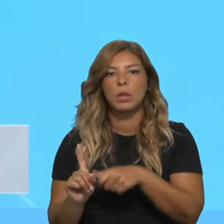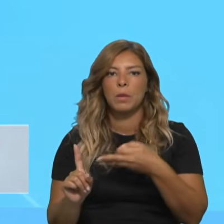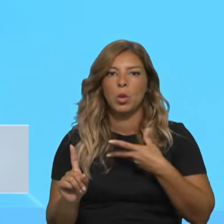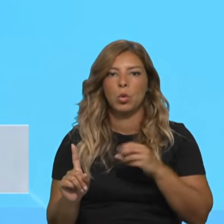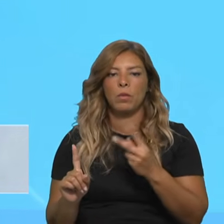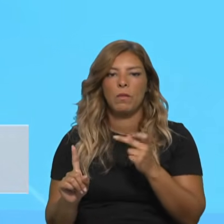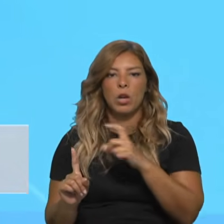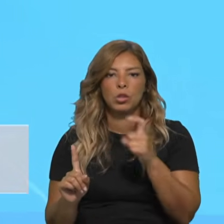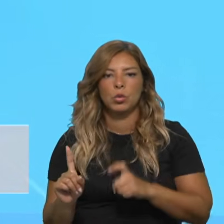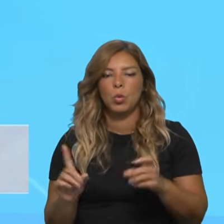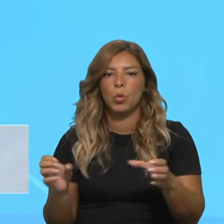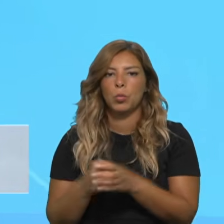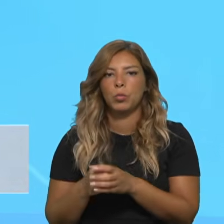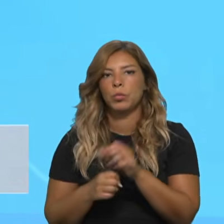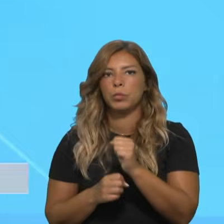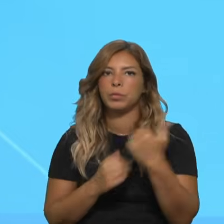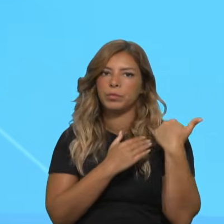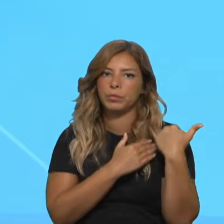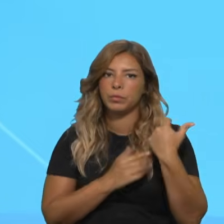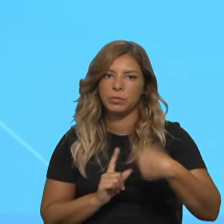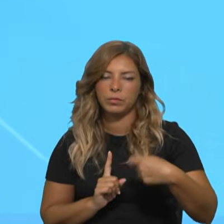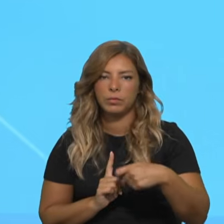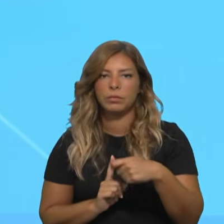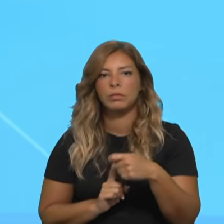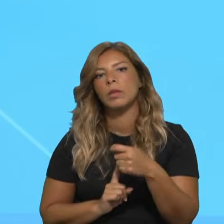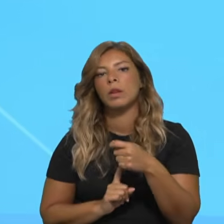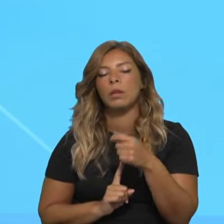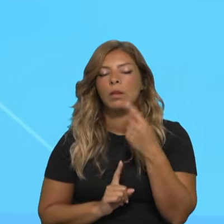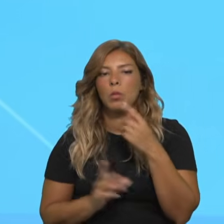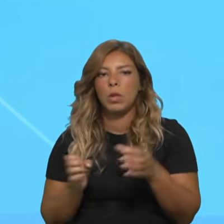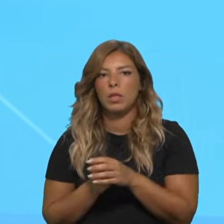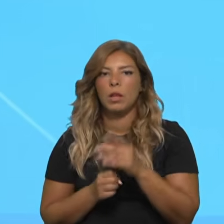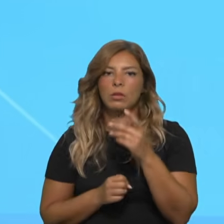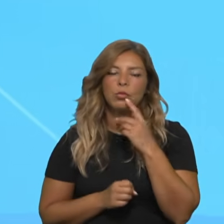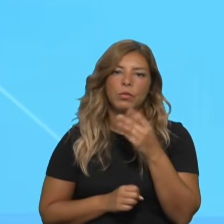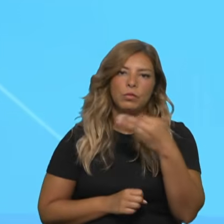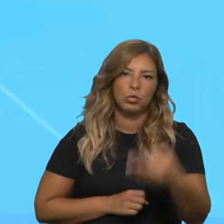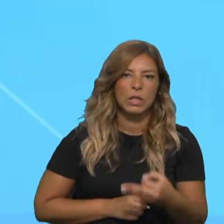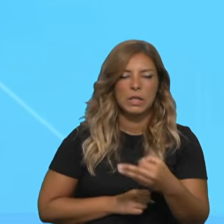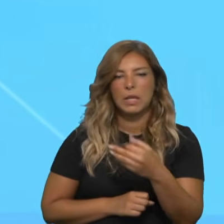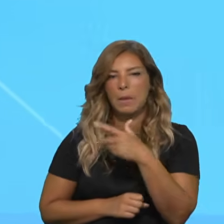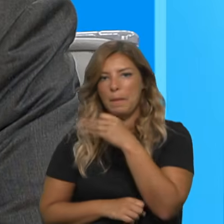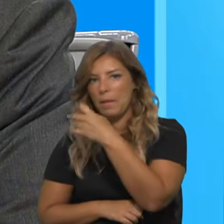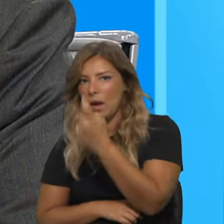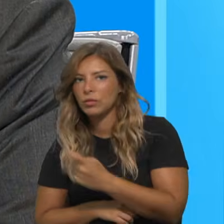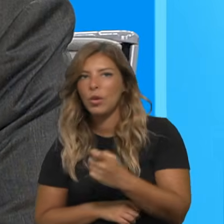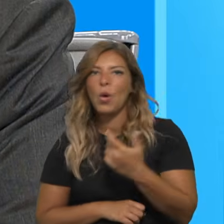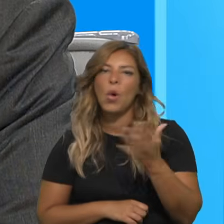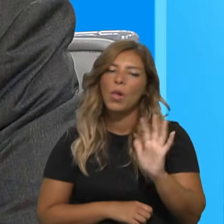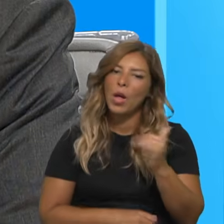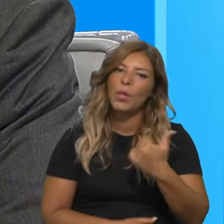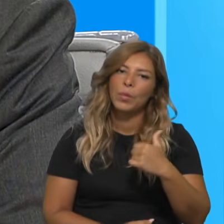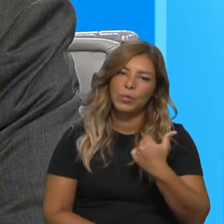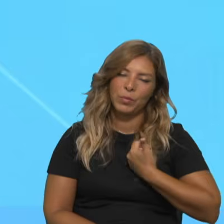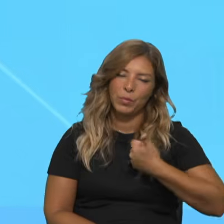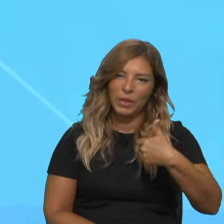Comissão Nacional de Justiça e Paz, sobre a situação da população de Cabo Delgado em Moçambique. Muito boa tarde. Boa tarde. Dr. Pedro Vaz Pato, obrigado por